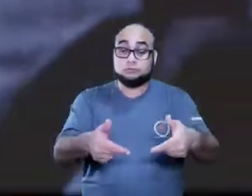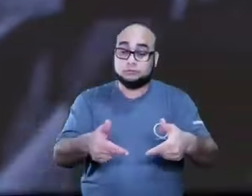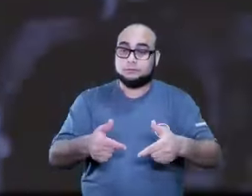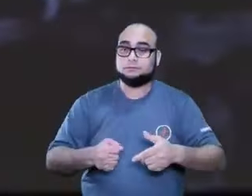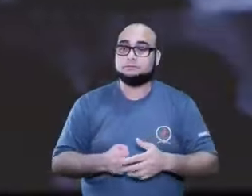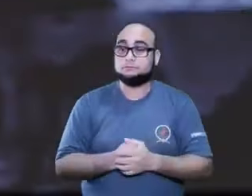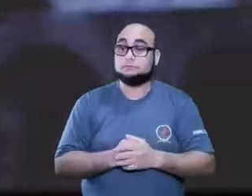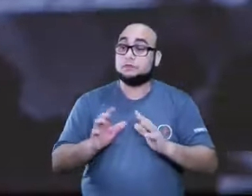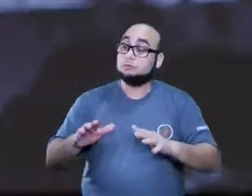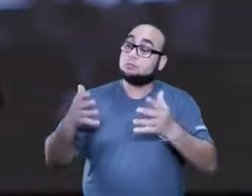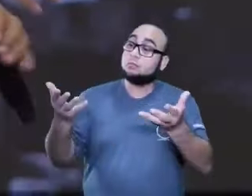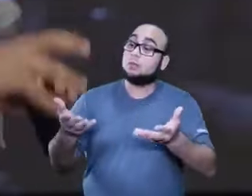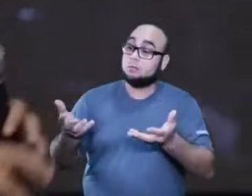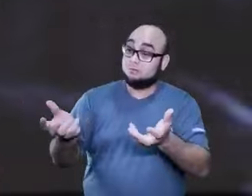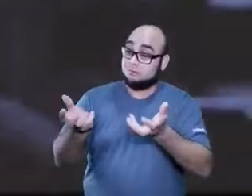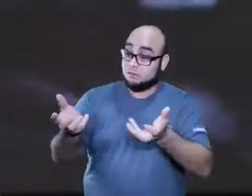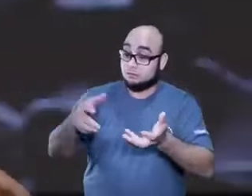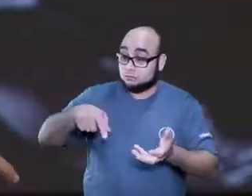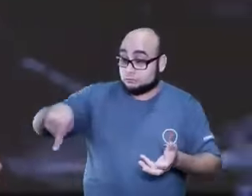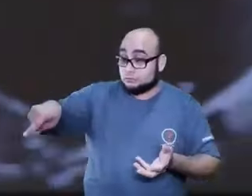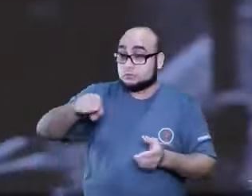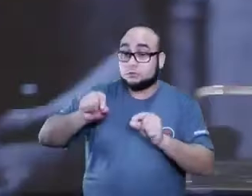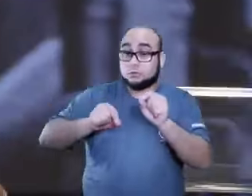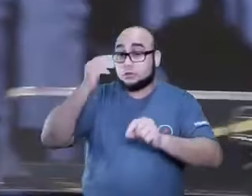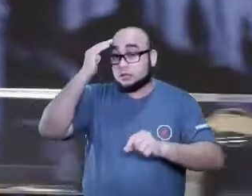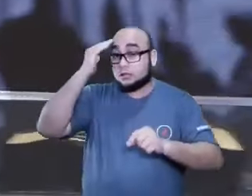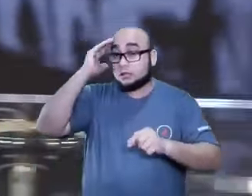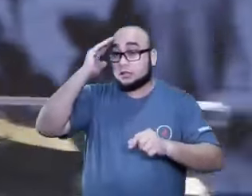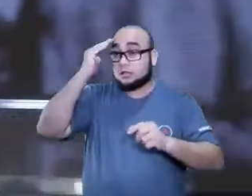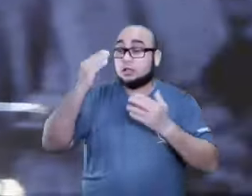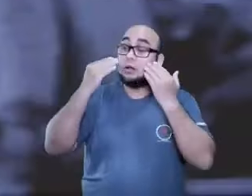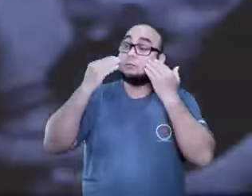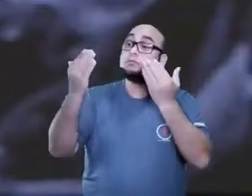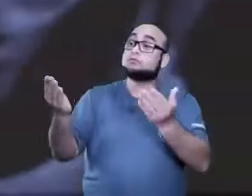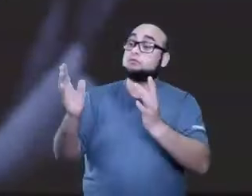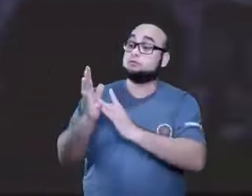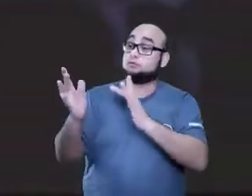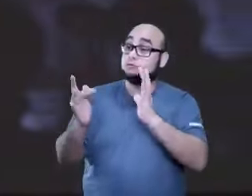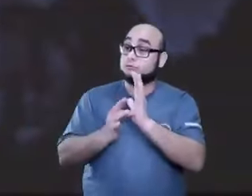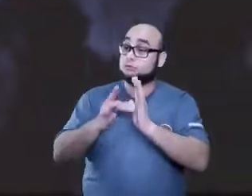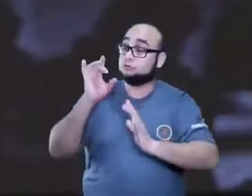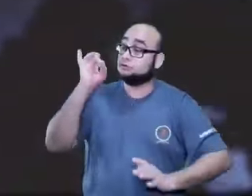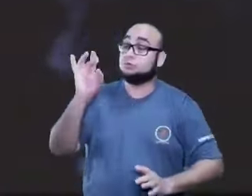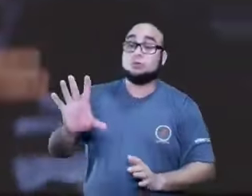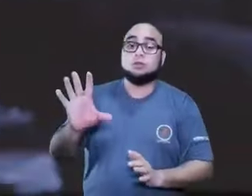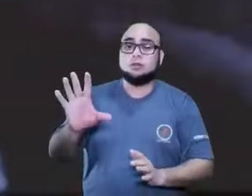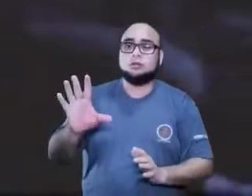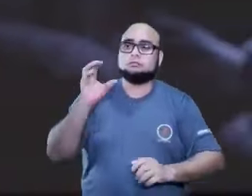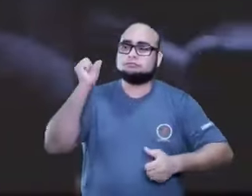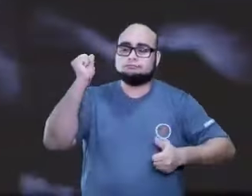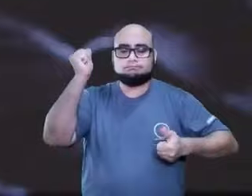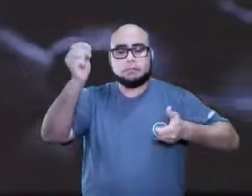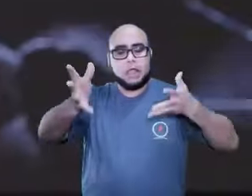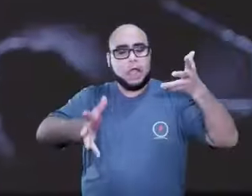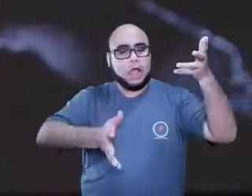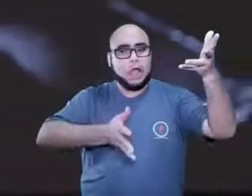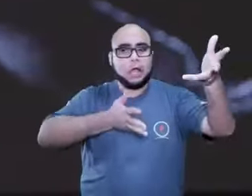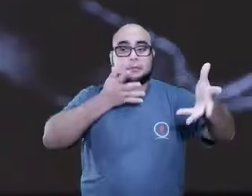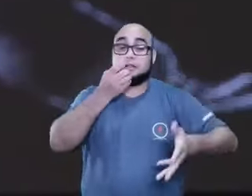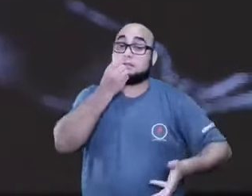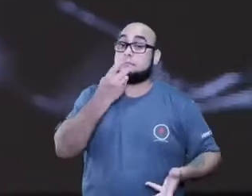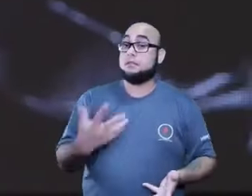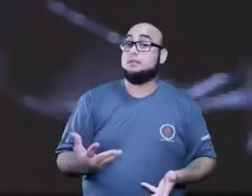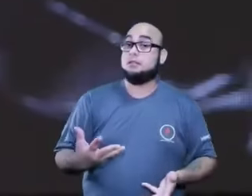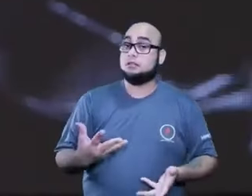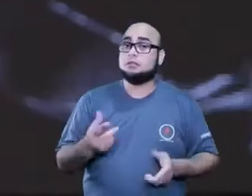você entenda esta noite que, diante de Jesus, não basta apenas termos palavras agradáveis se nós não